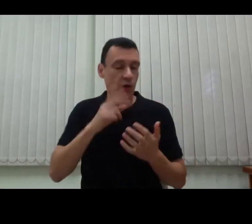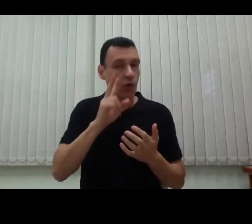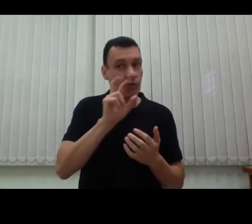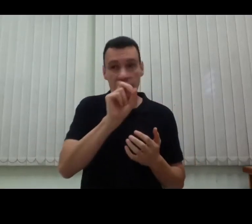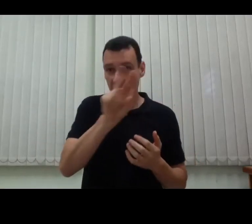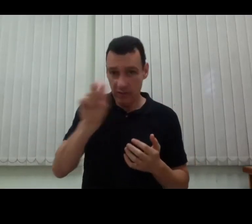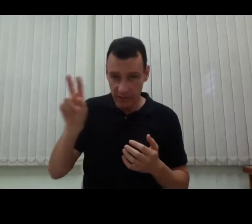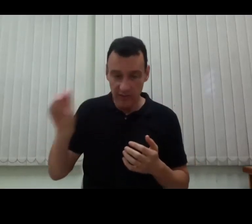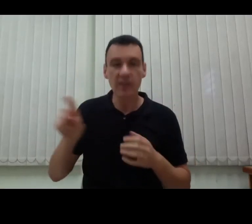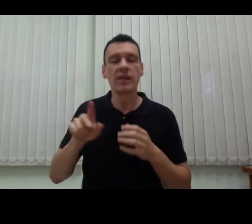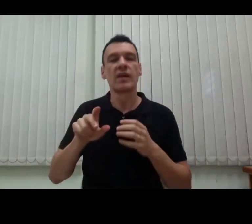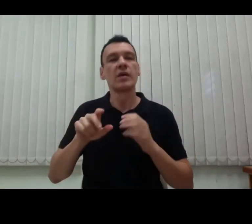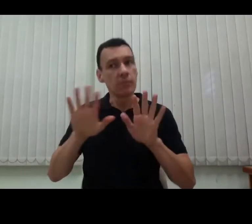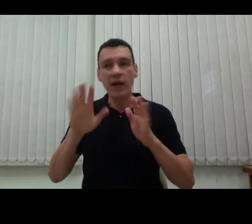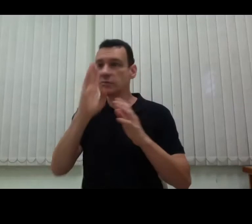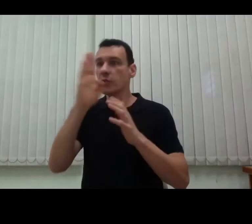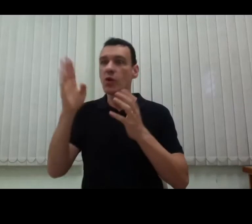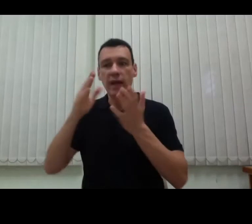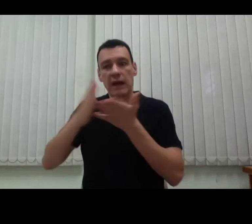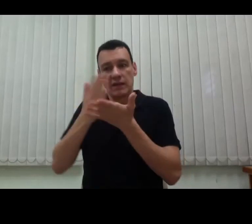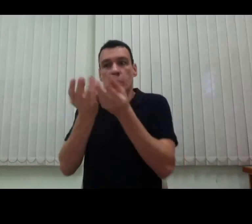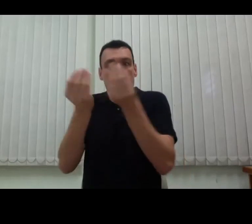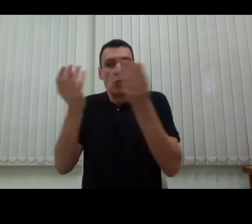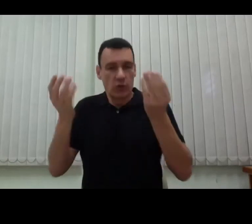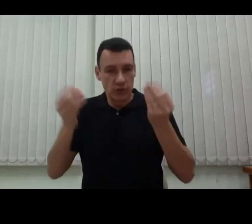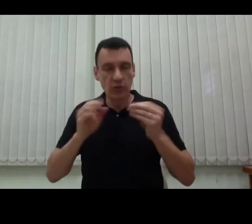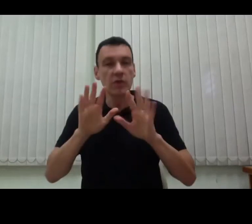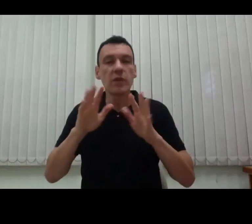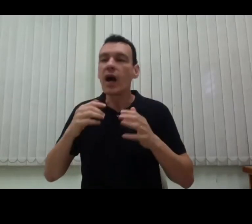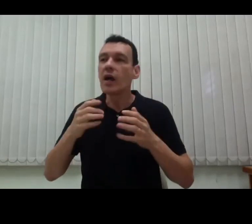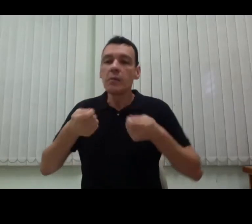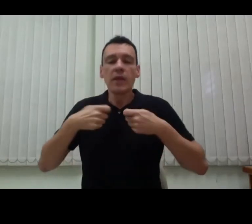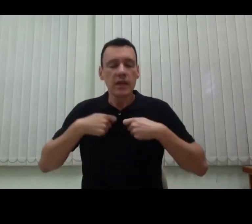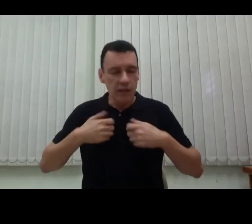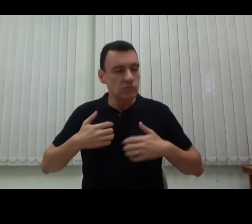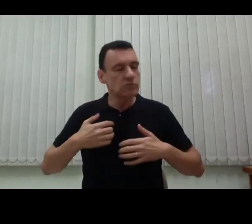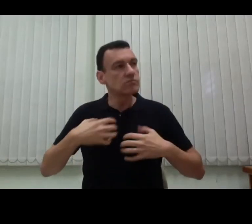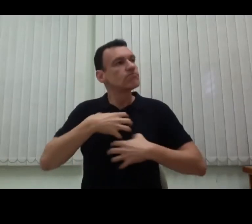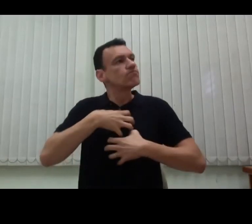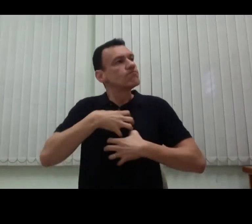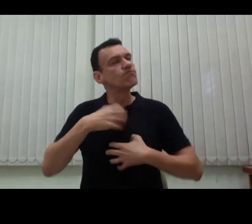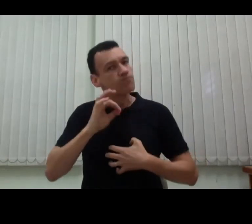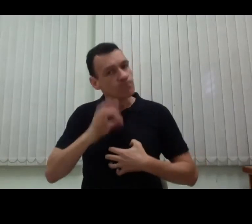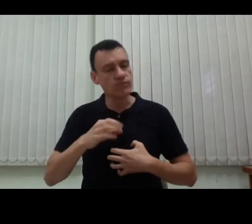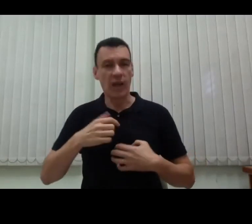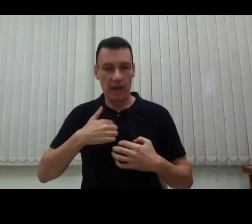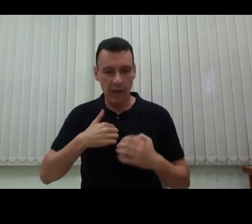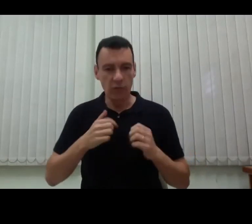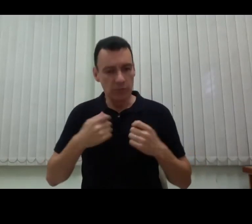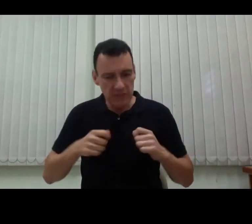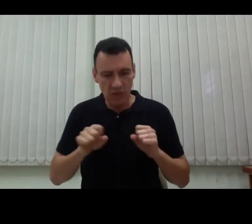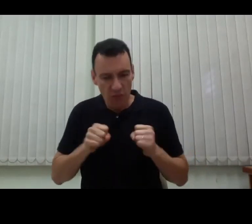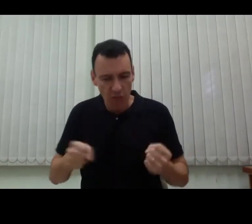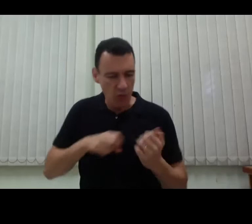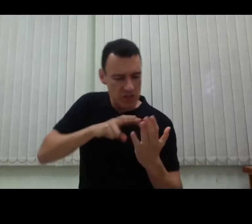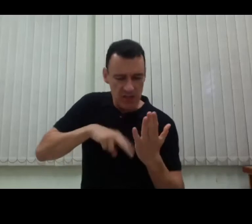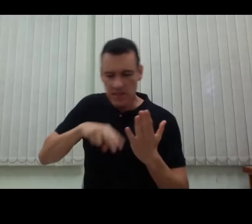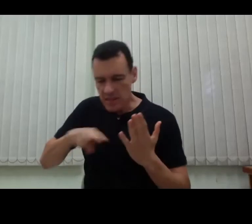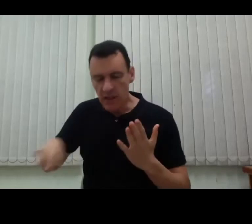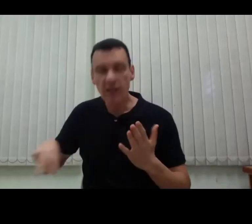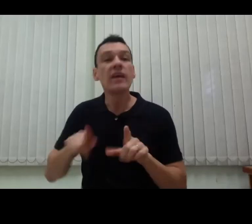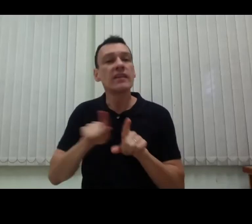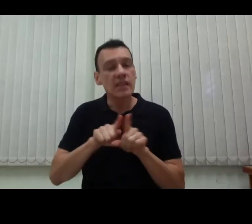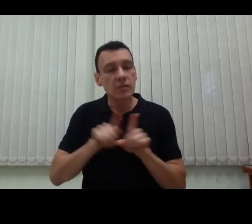leitora e marcou também profundamente a minha formação como sujeito, né? A formação da minha